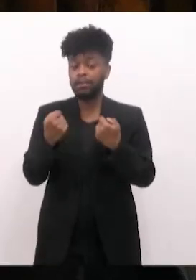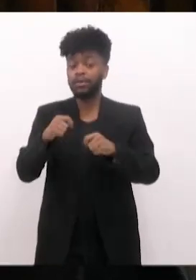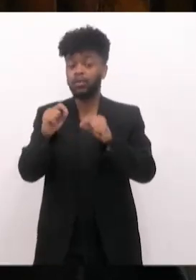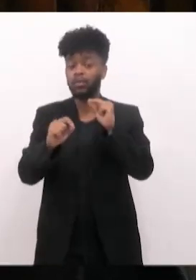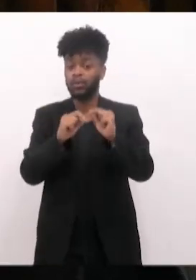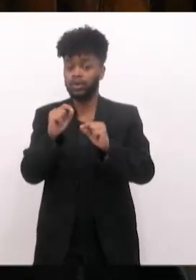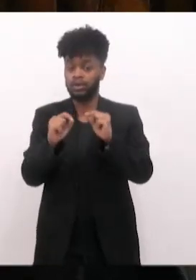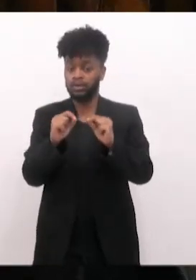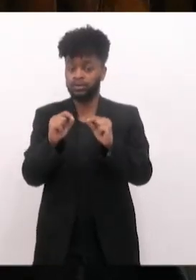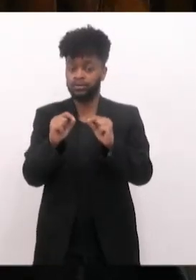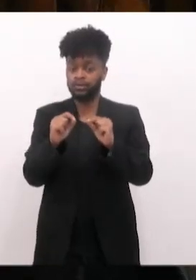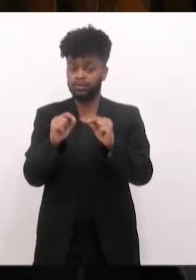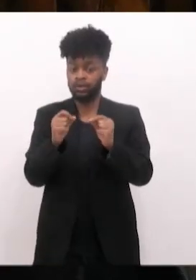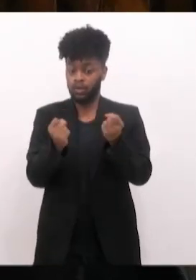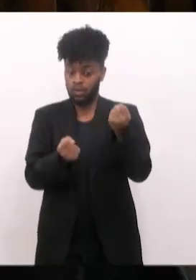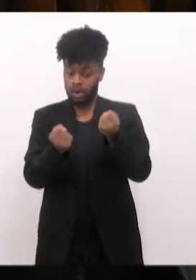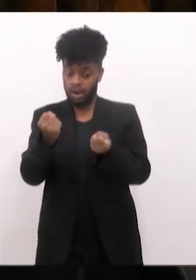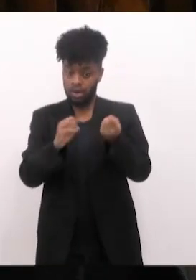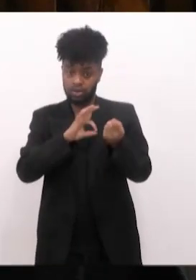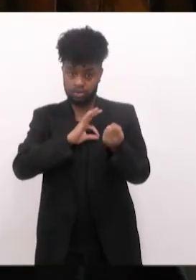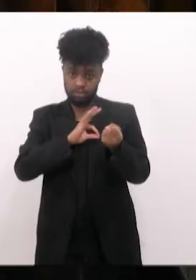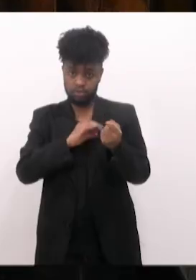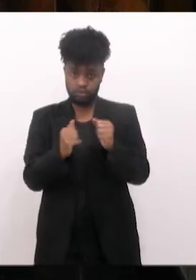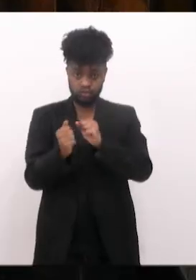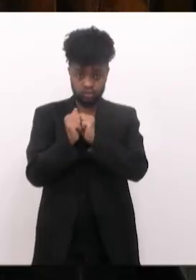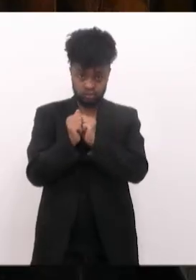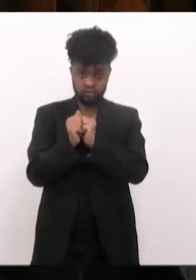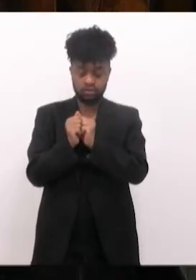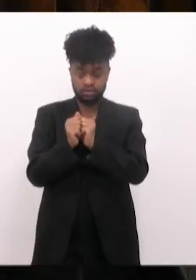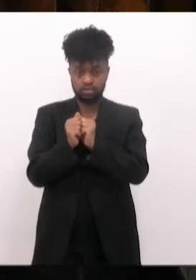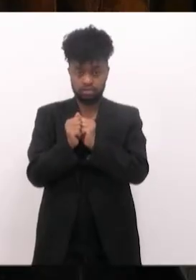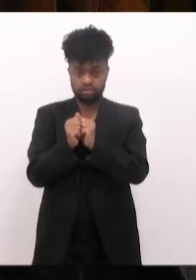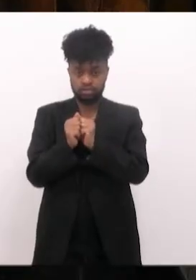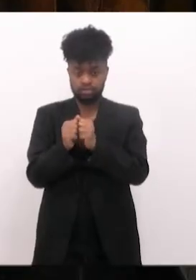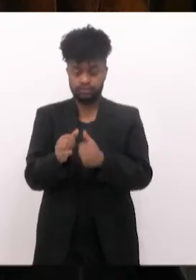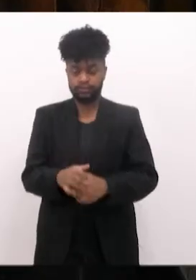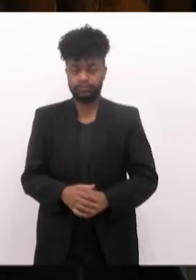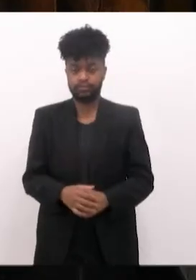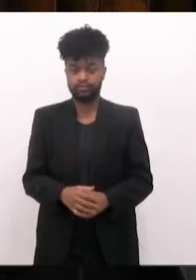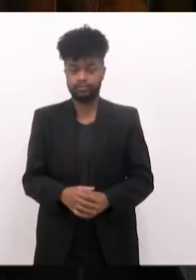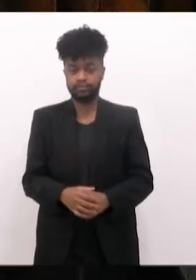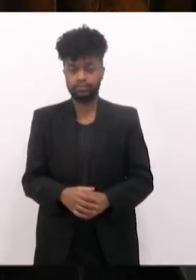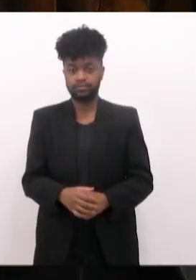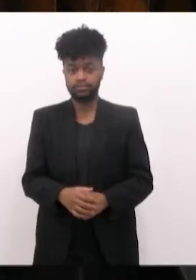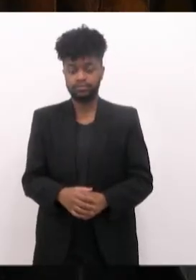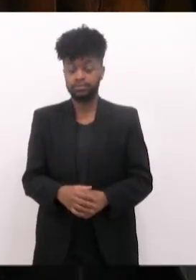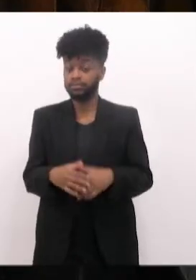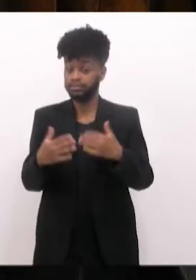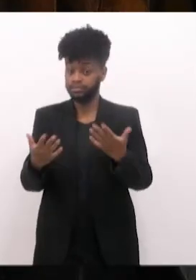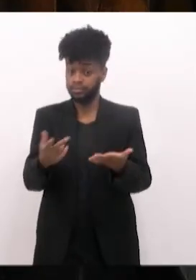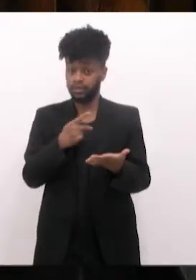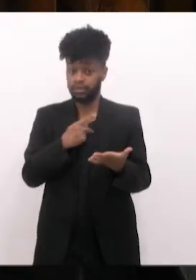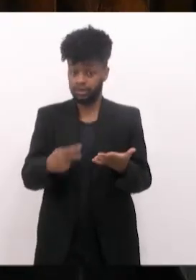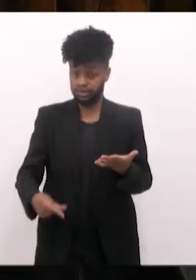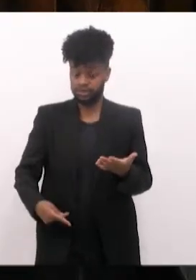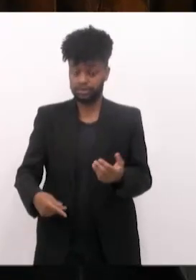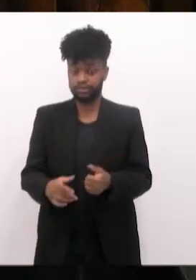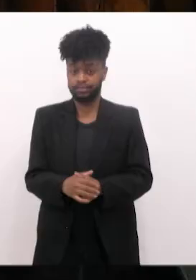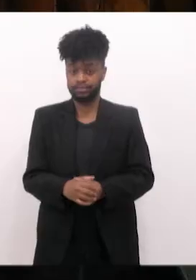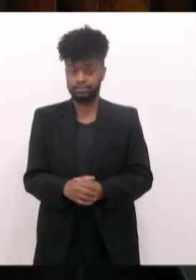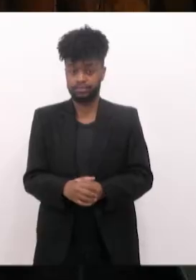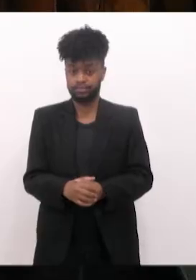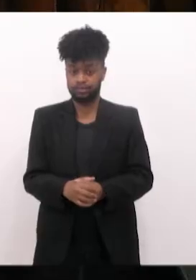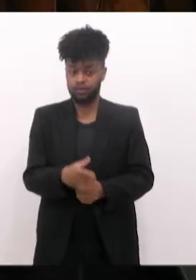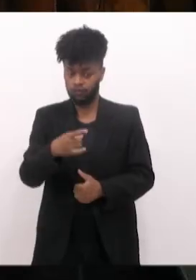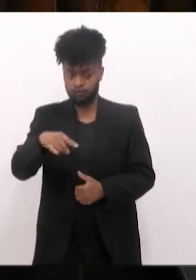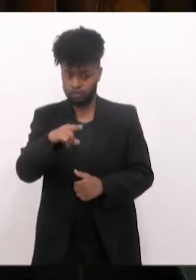com uma viatura da polícia, para que estivesse ali junto comigo. E aí, presidente,